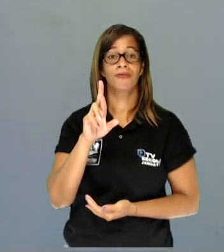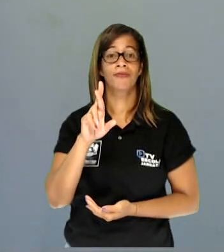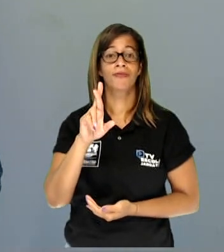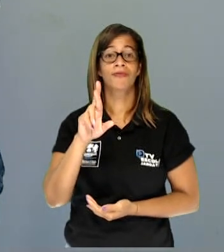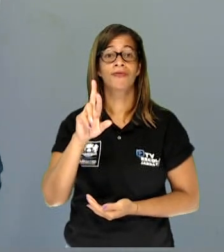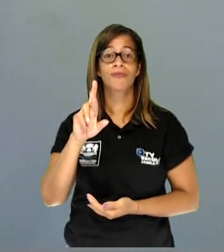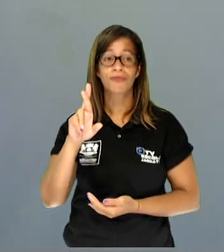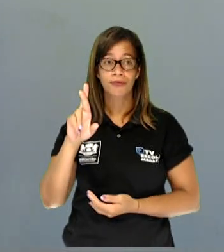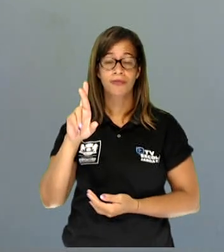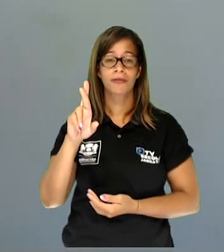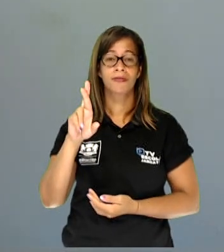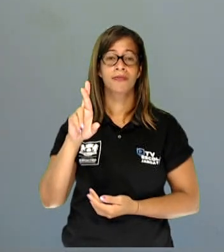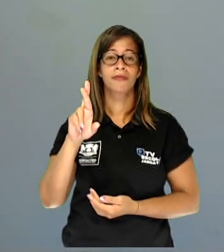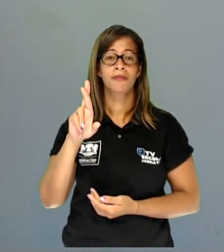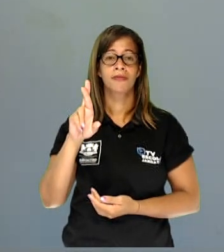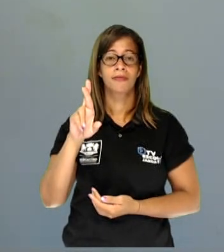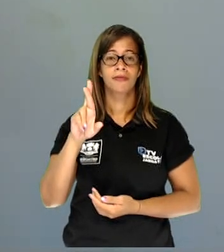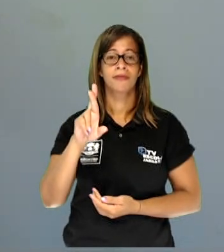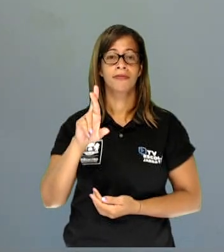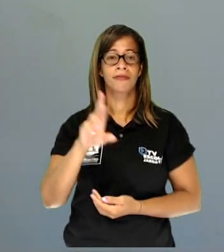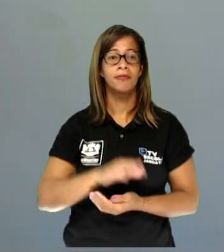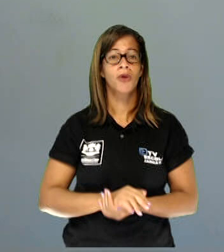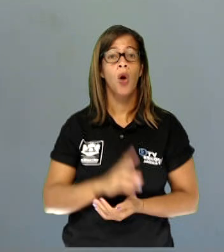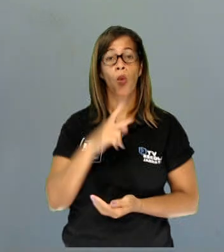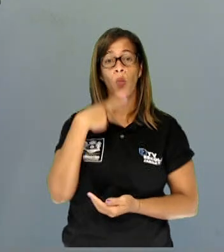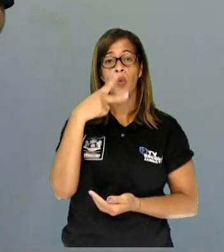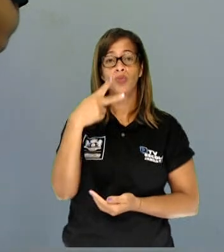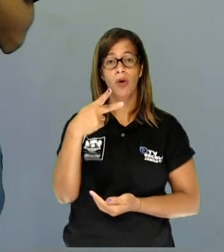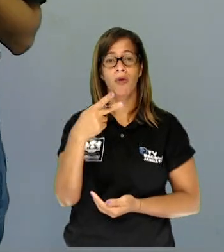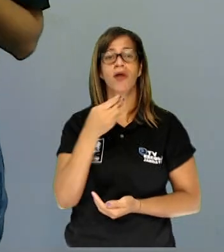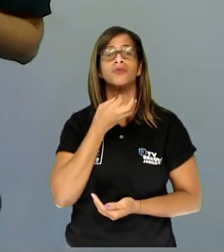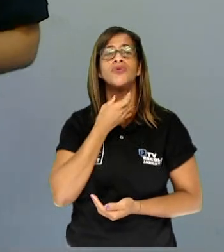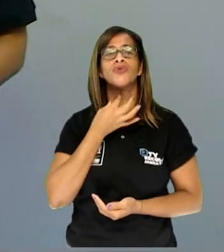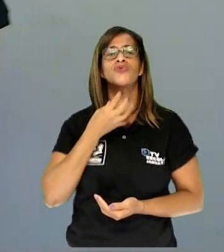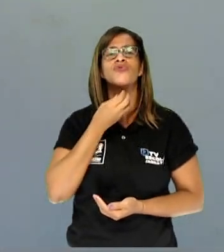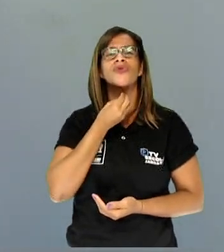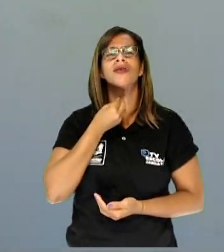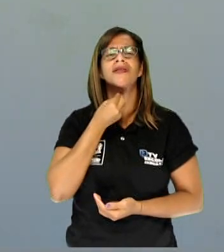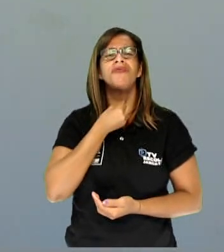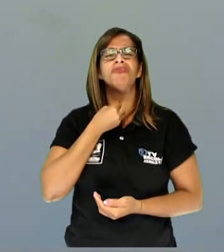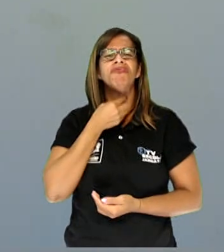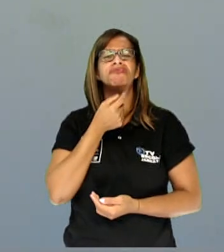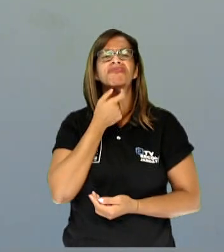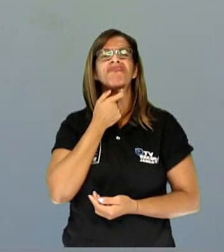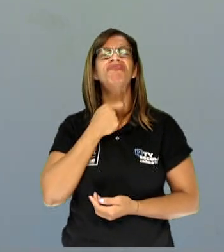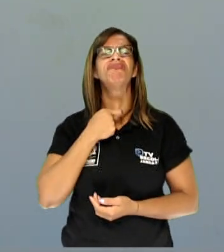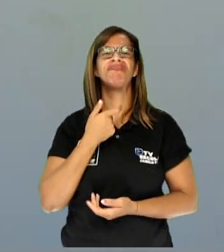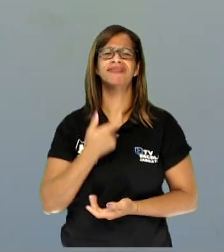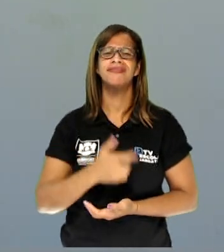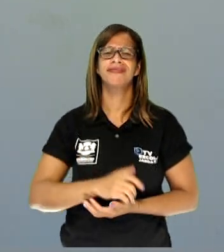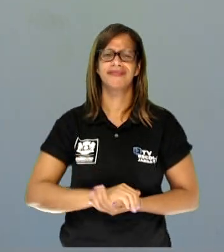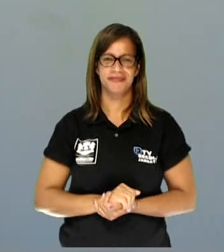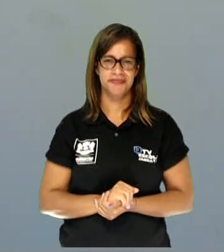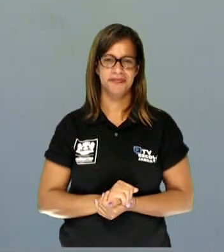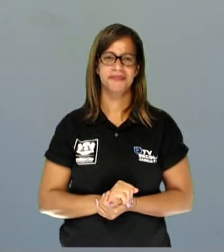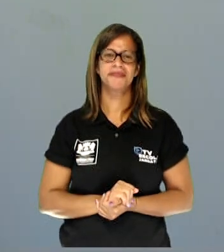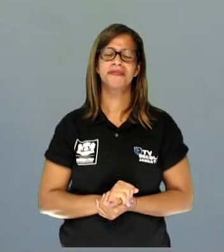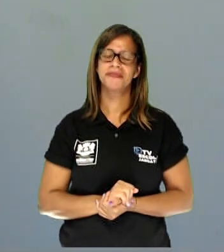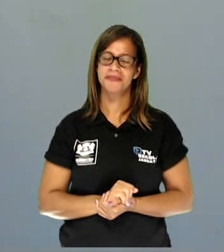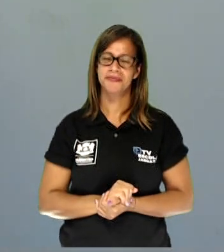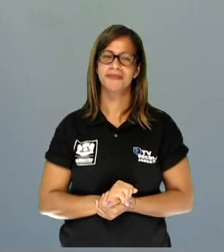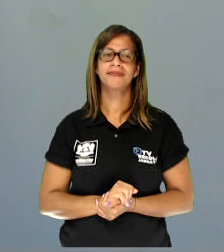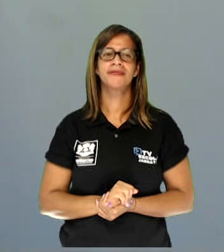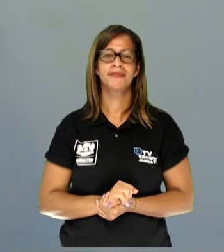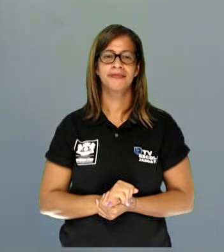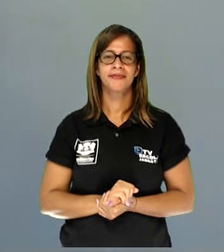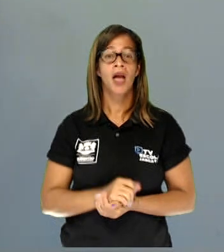ra. Muito bem, mas tem o som do R e tem também o som do A. Ba, ra, ta. Tem